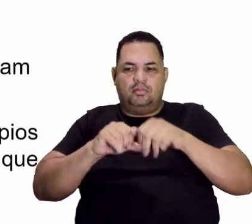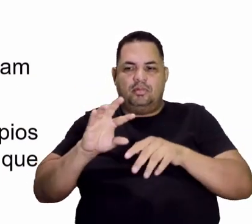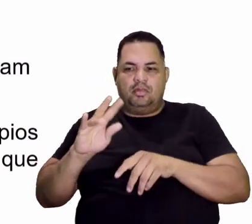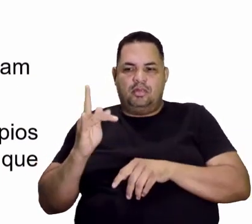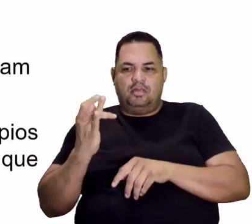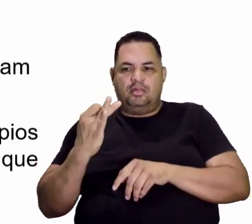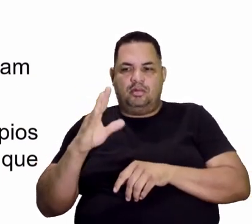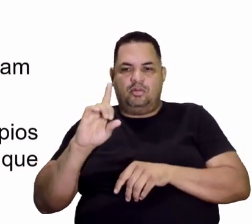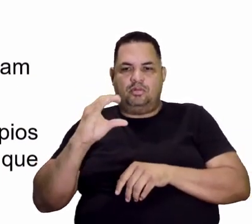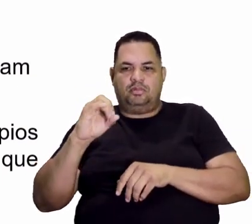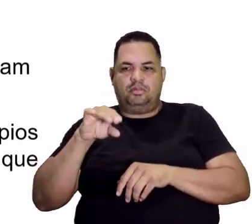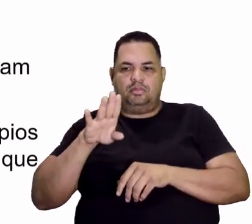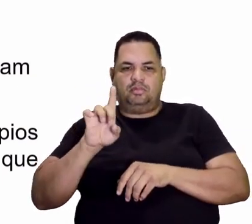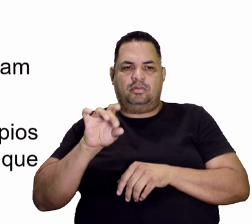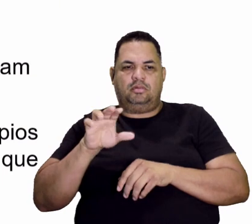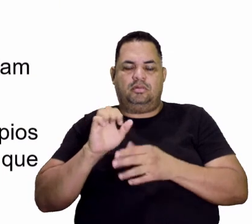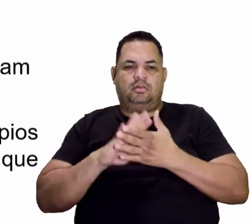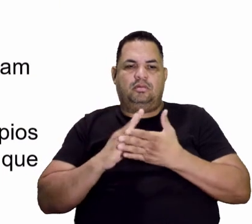uma mudança, tá?